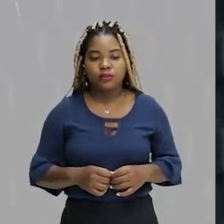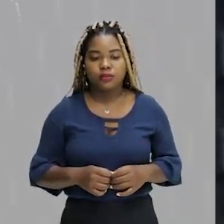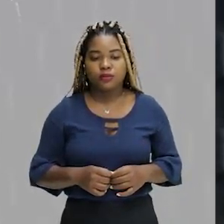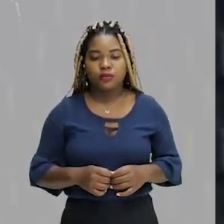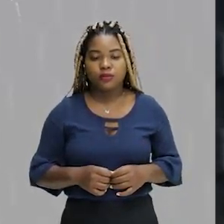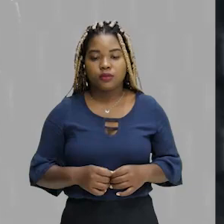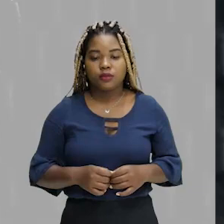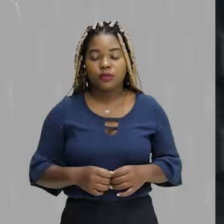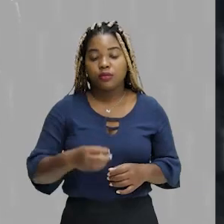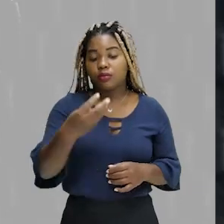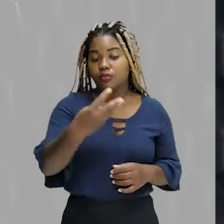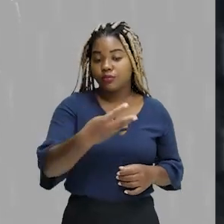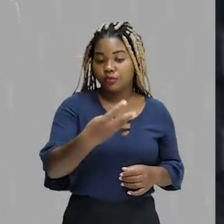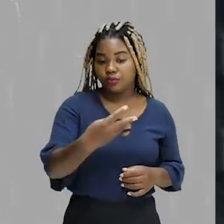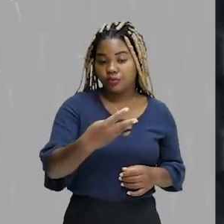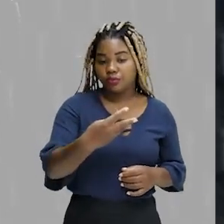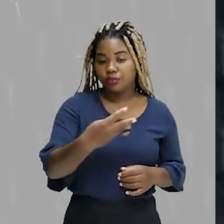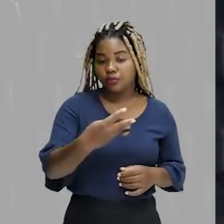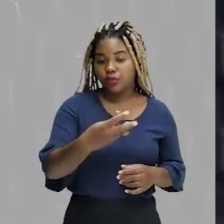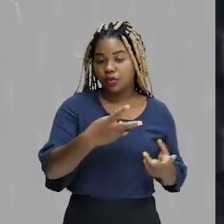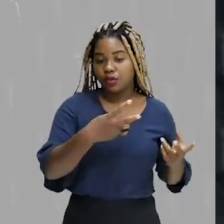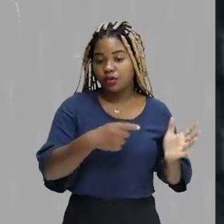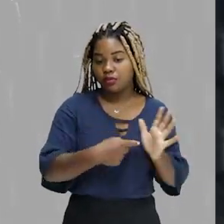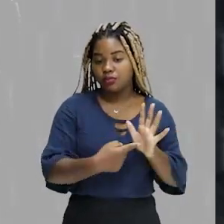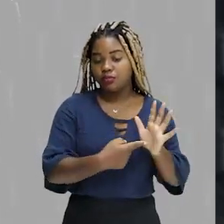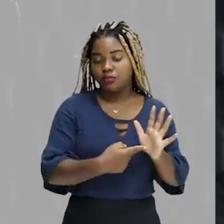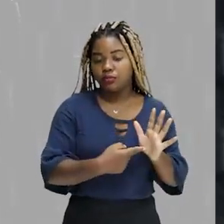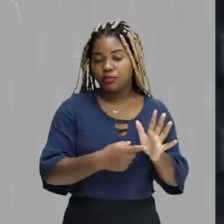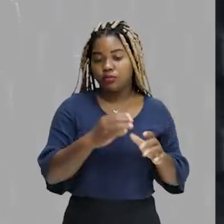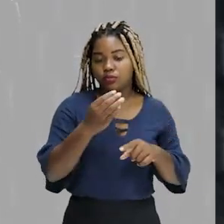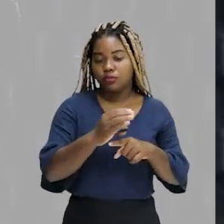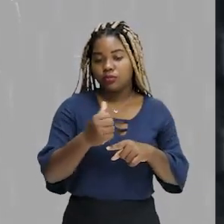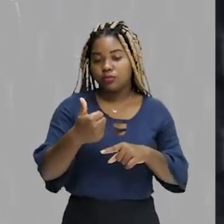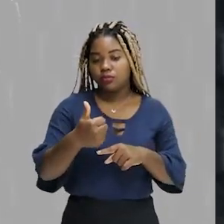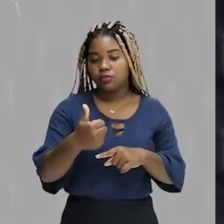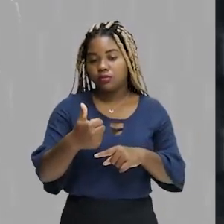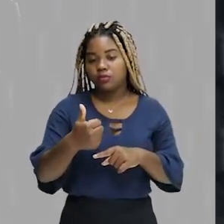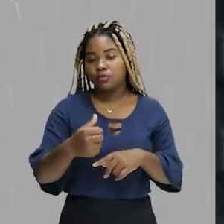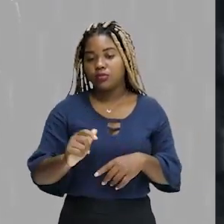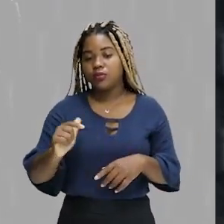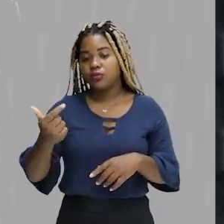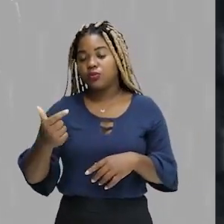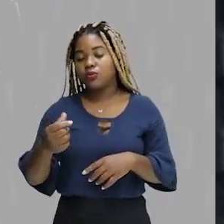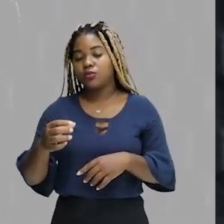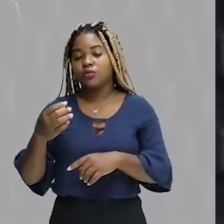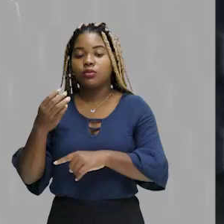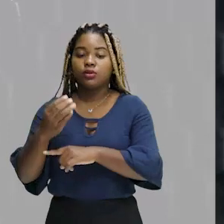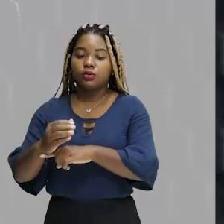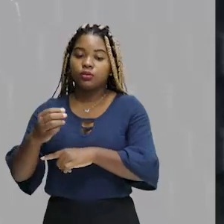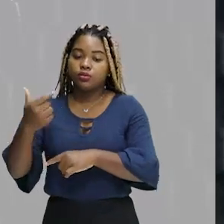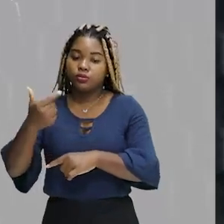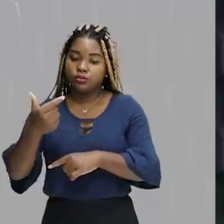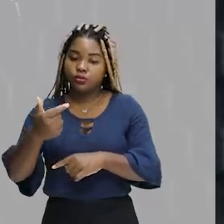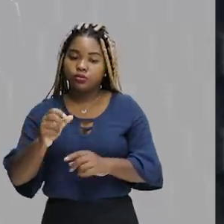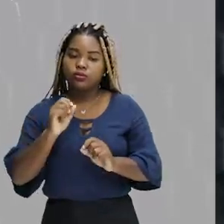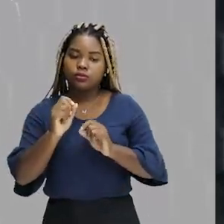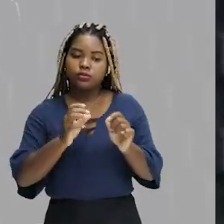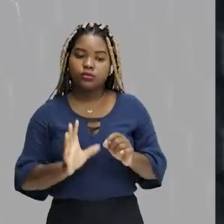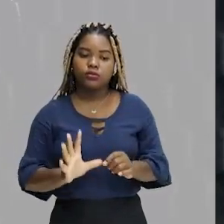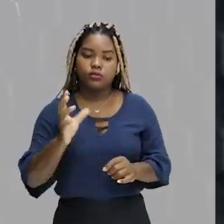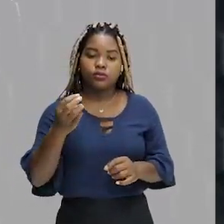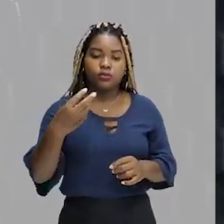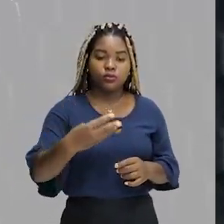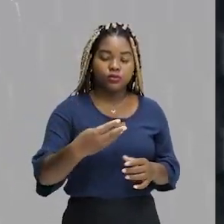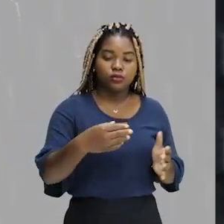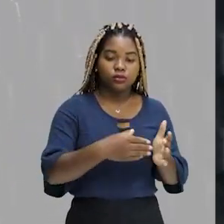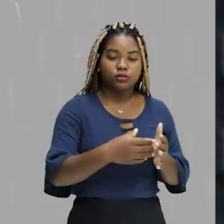No composto 3, ó, um aparece no carbono 1 e o outro aparece no carbono 2. O que está acontecendo de 3 para